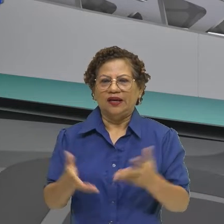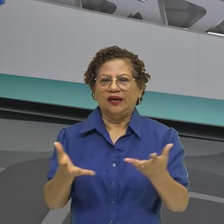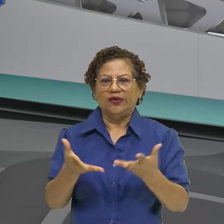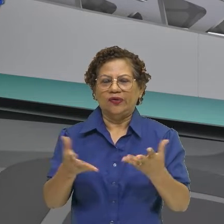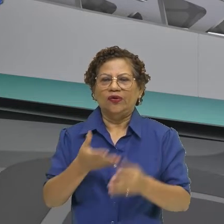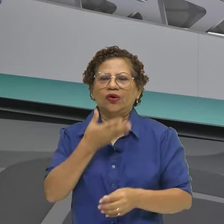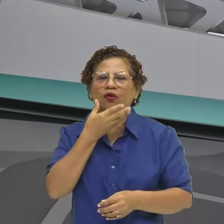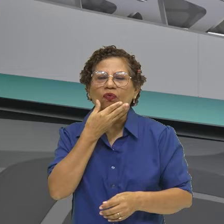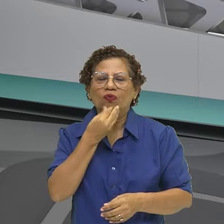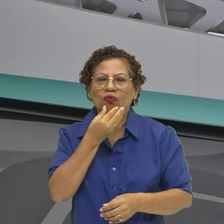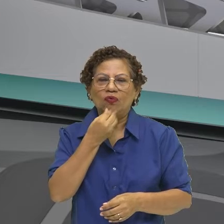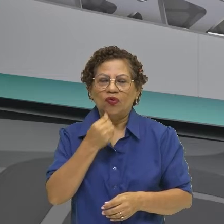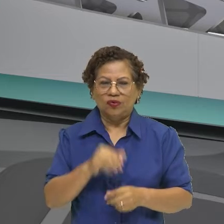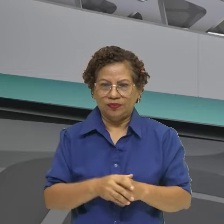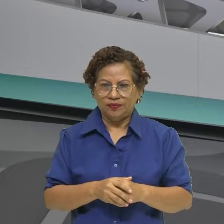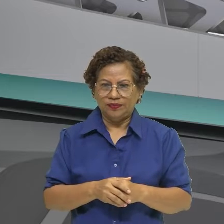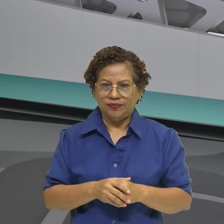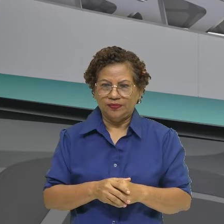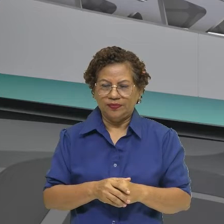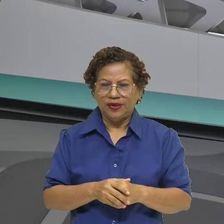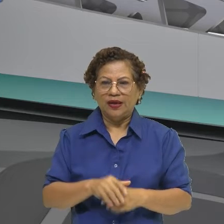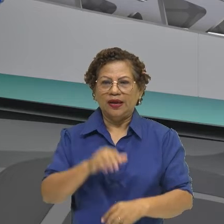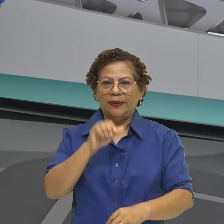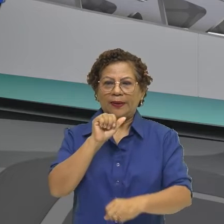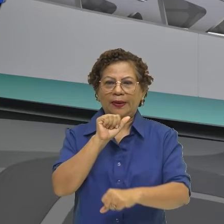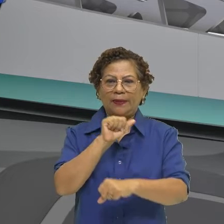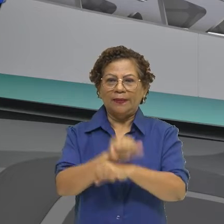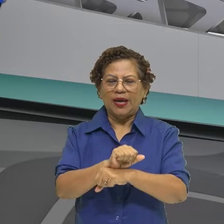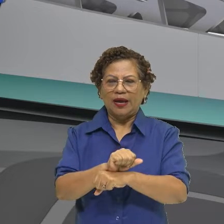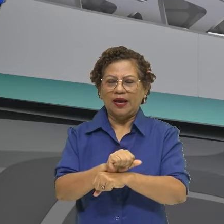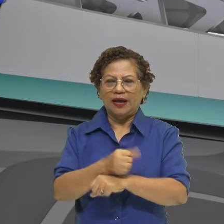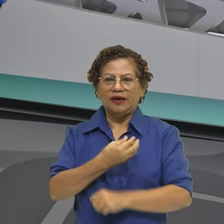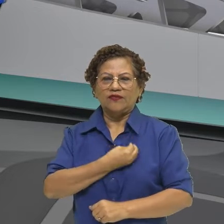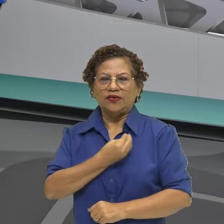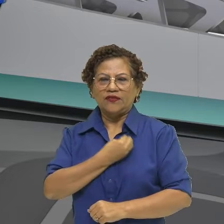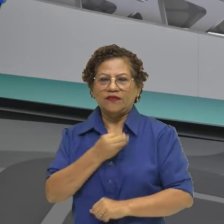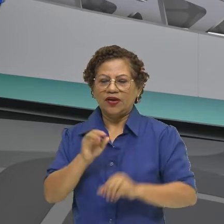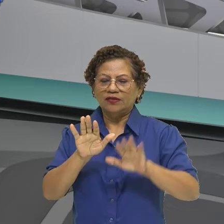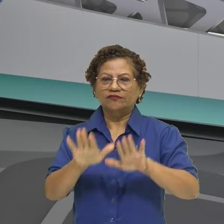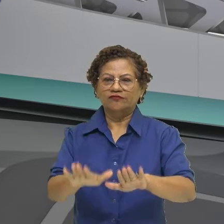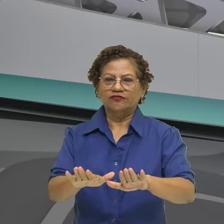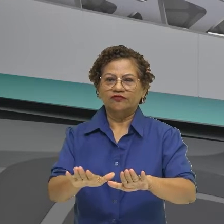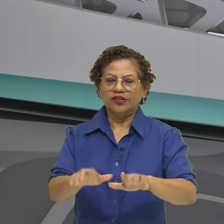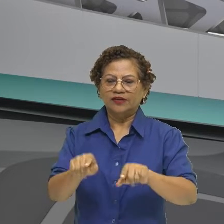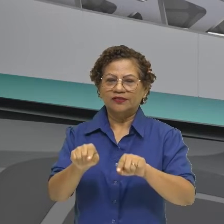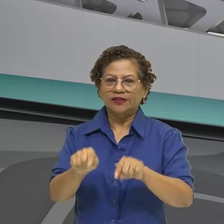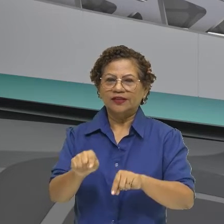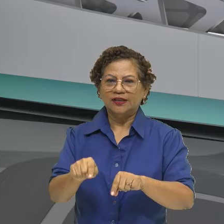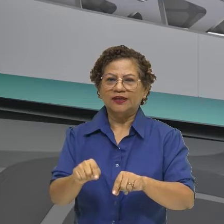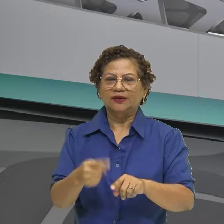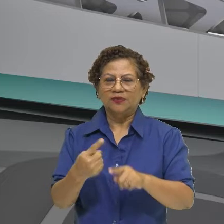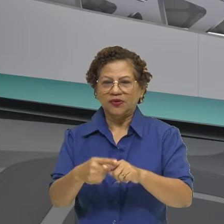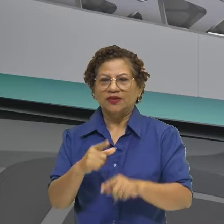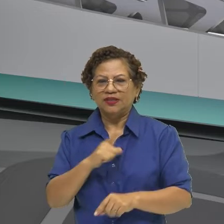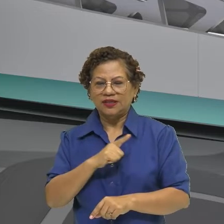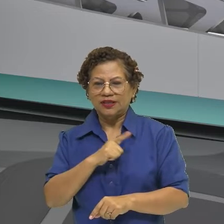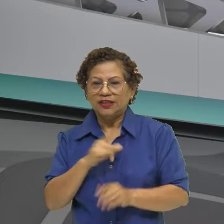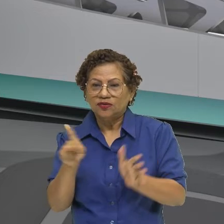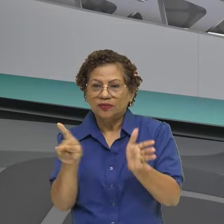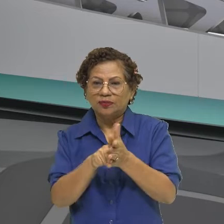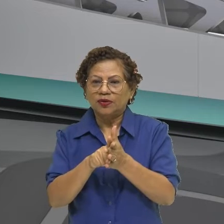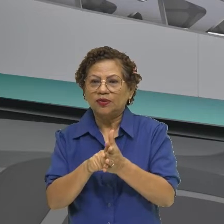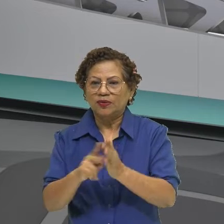Ele deixa de ser nômade e passa a ser um homem sedentário. Por que sedentário? Ele já tem uma residência